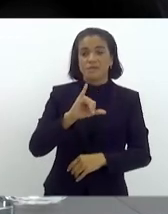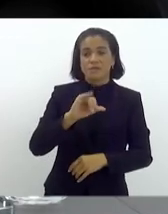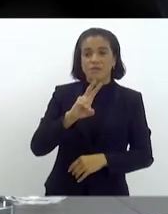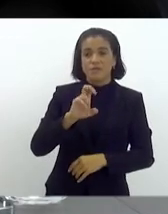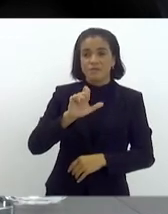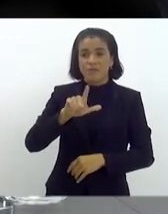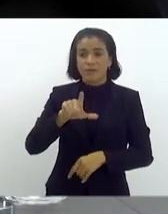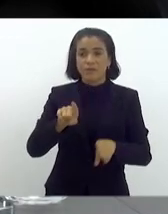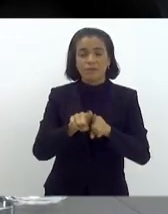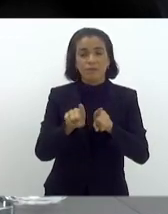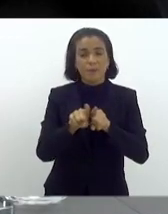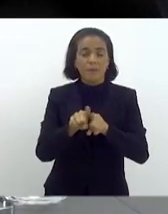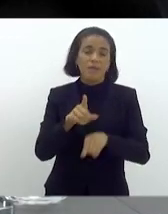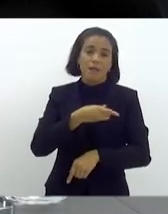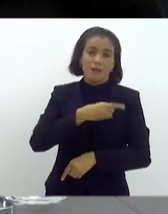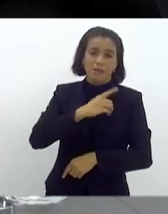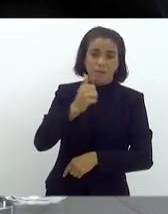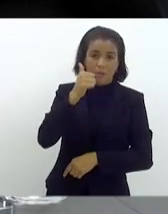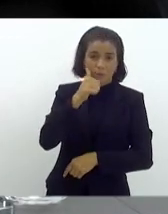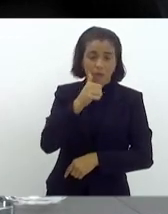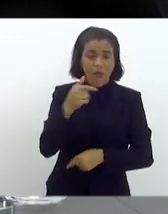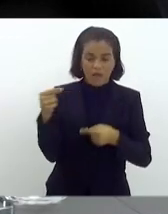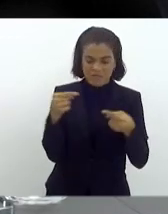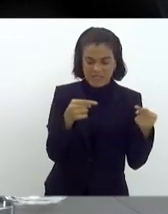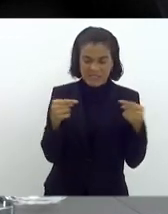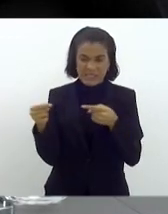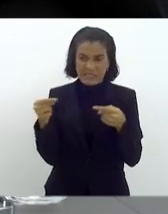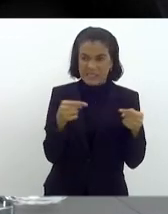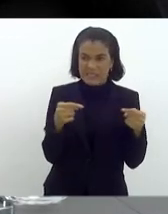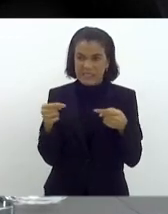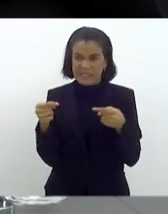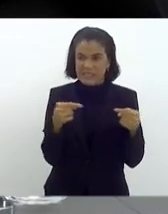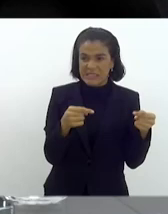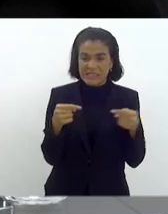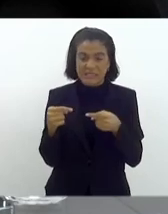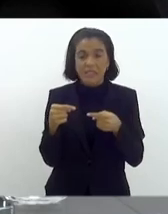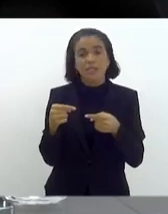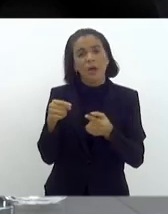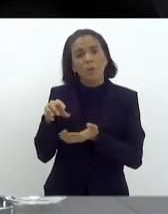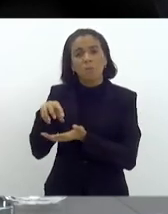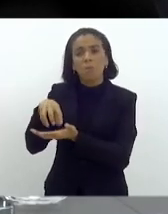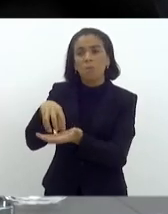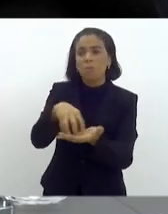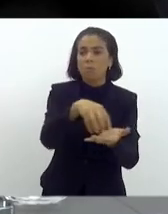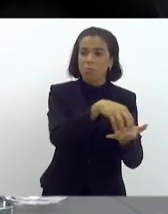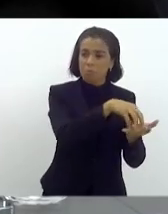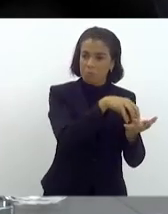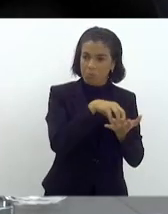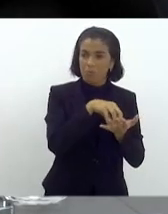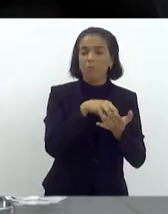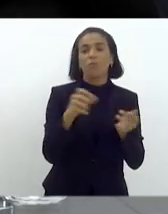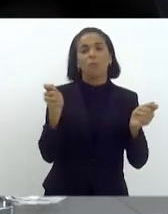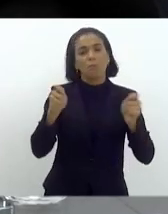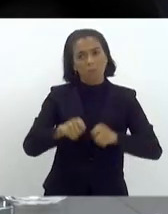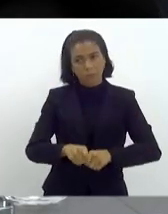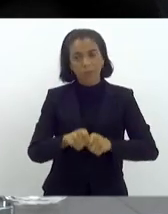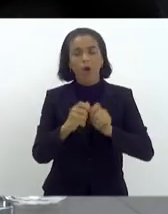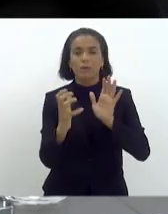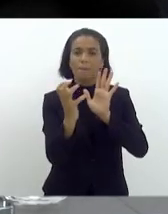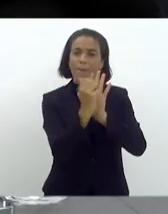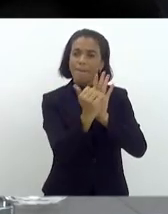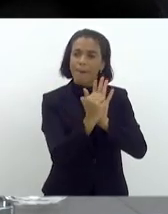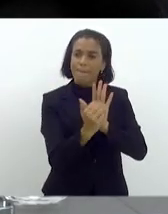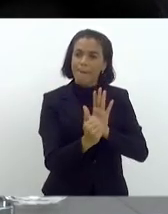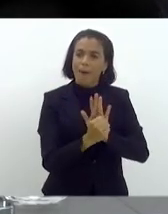e das leões é uma atribuição concorrente então todas as unidades podem registrar os crimes que sejam